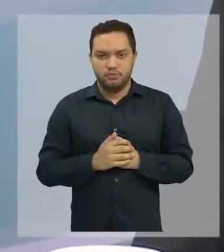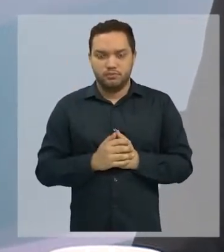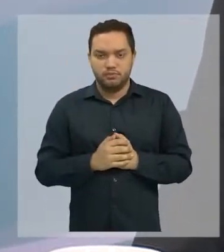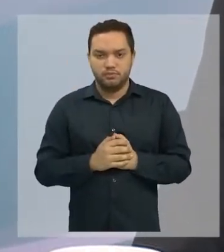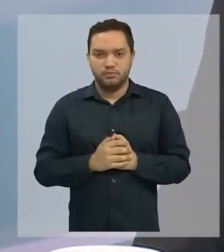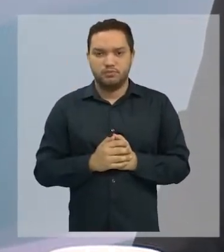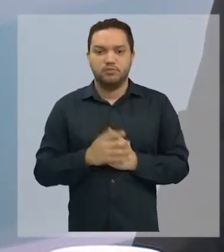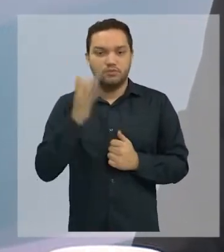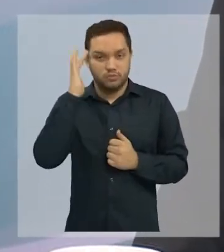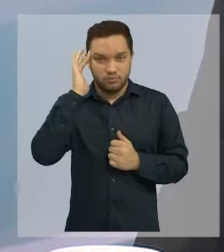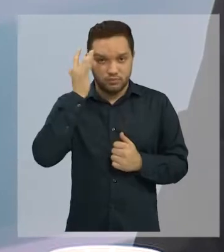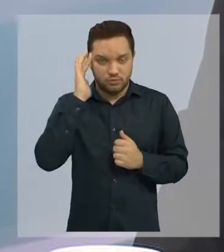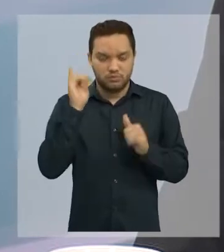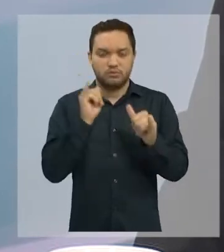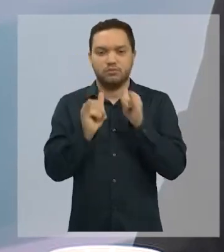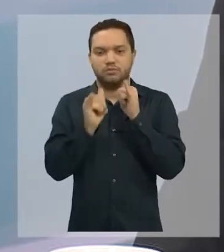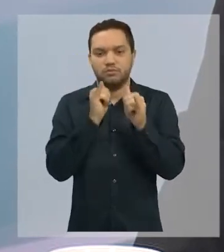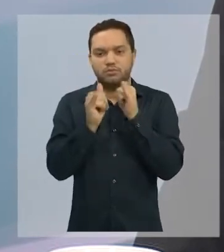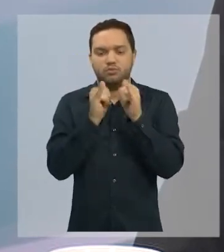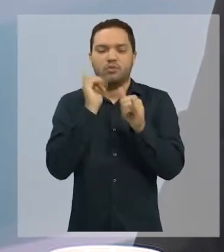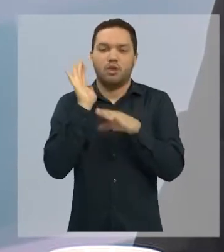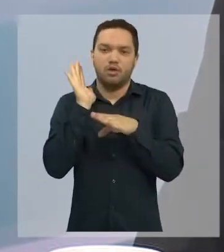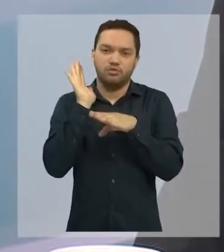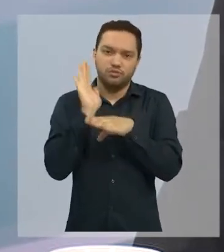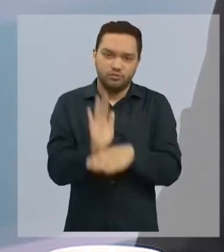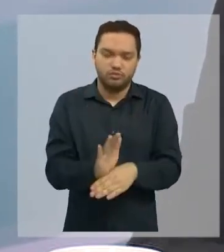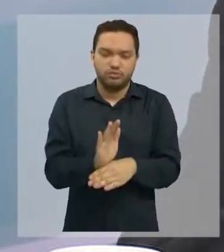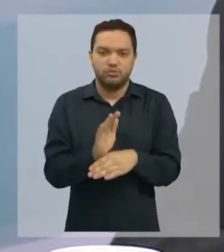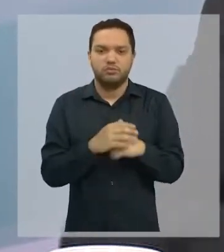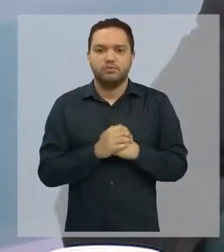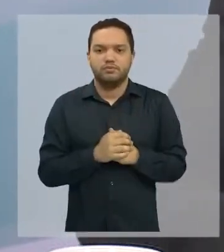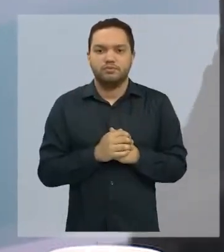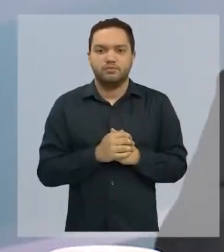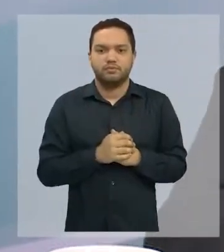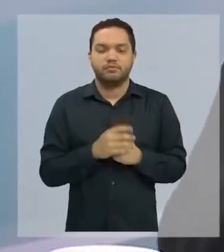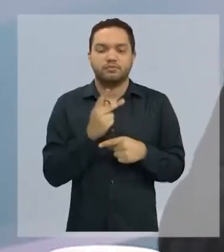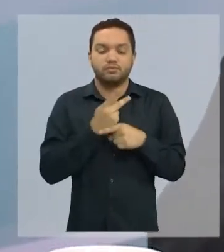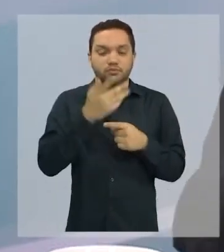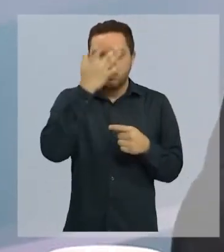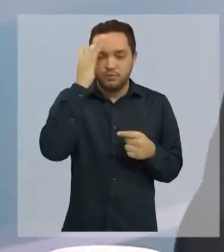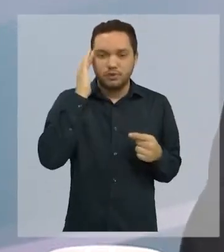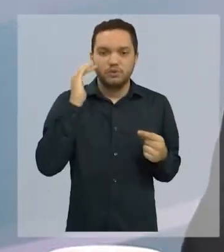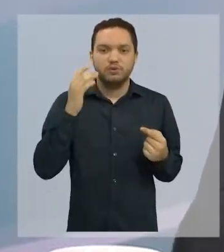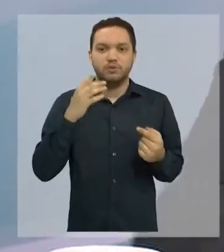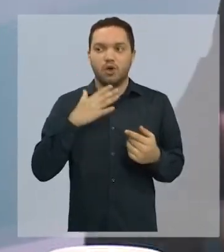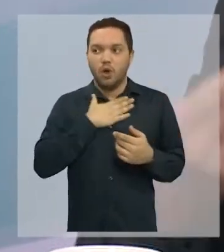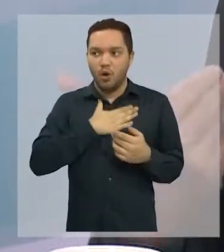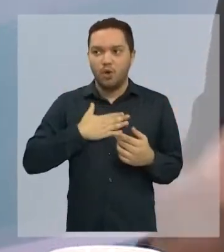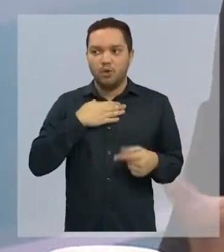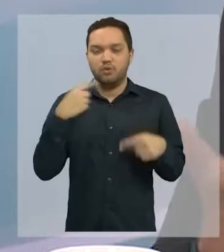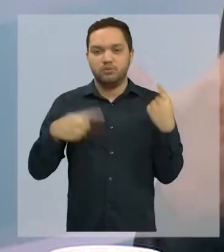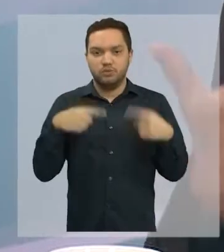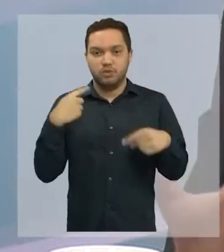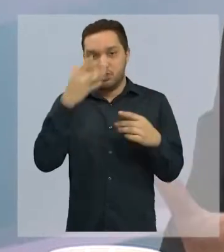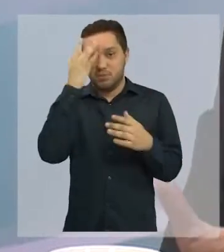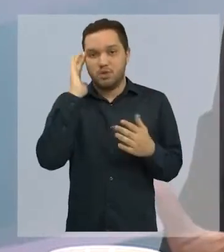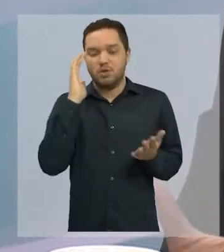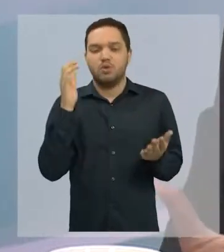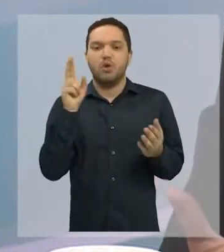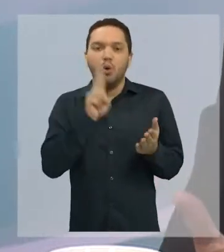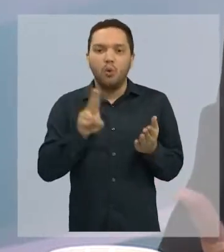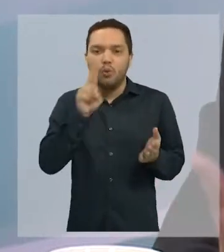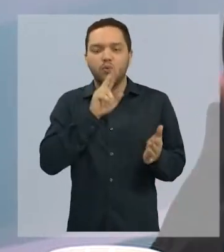que as redes sociais estão propiciando isso, procurando homens que tenham espírito público. Porque é o público que está na